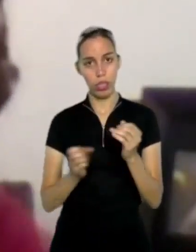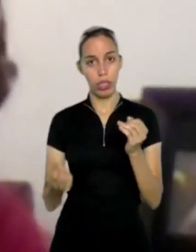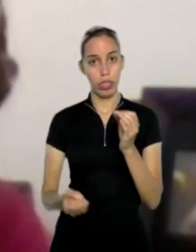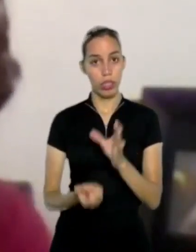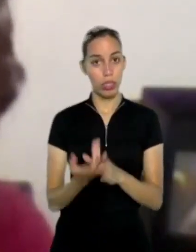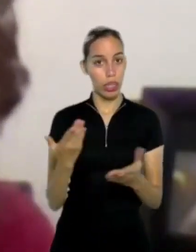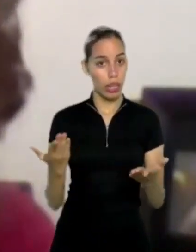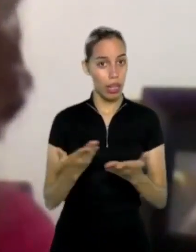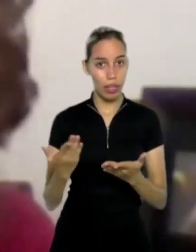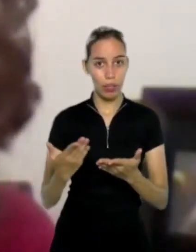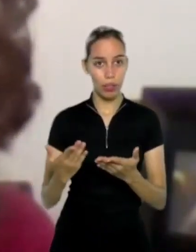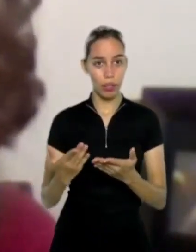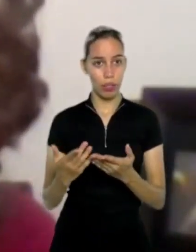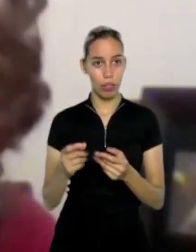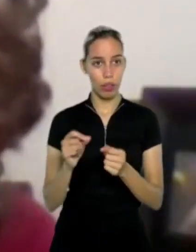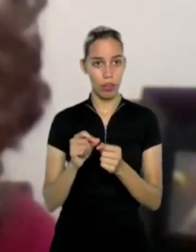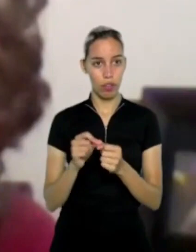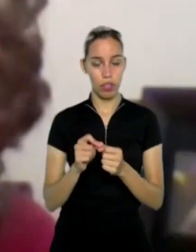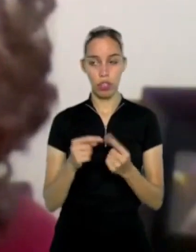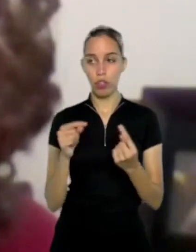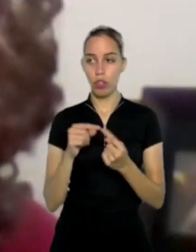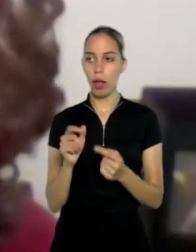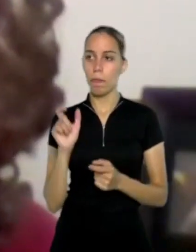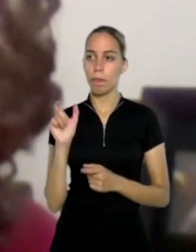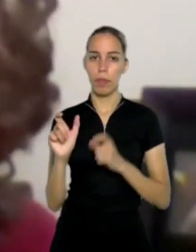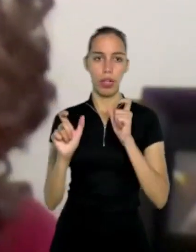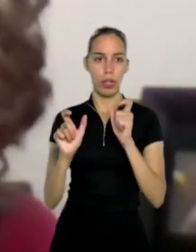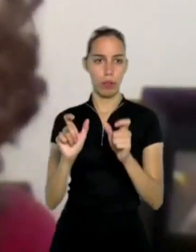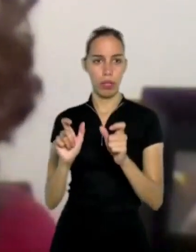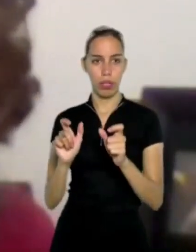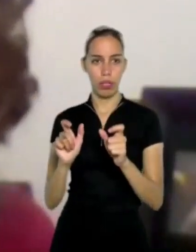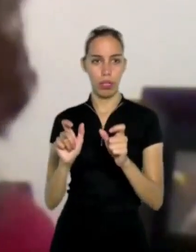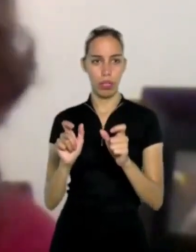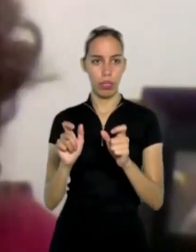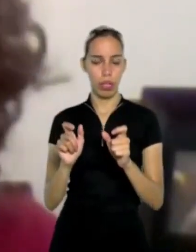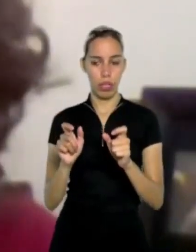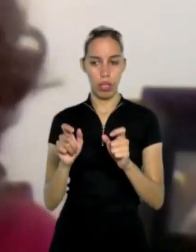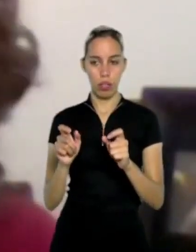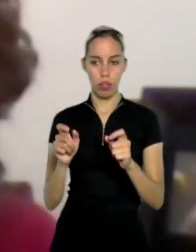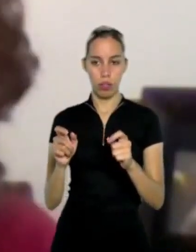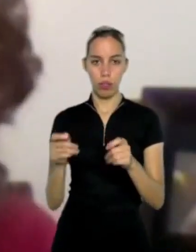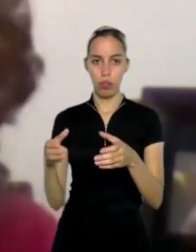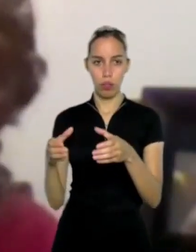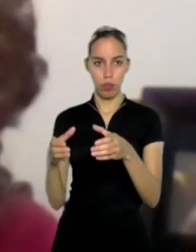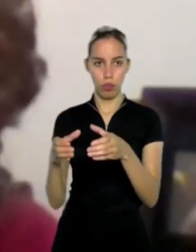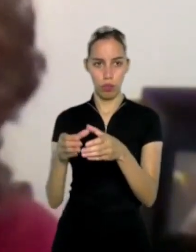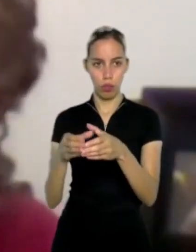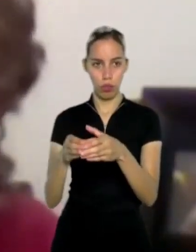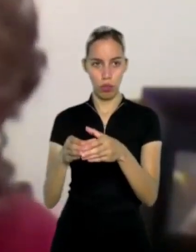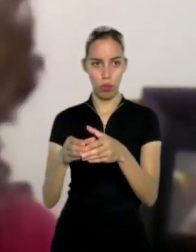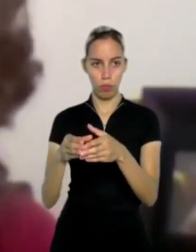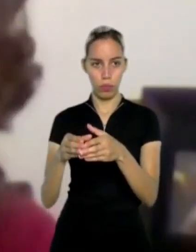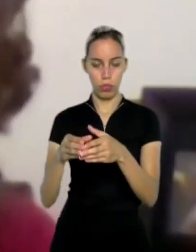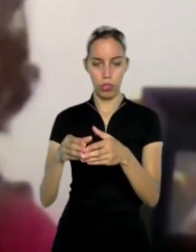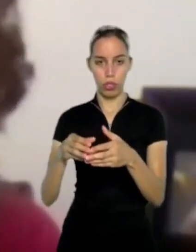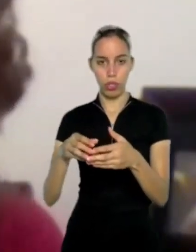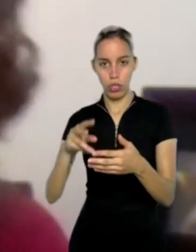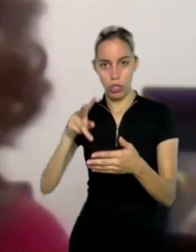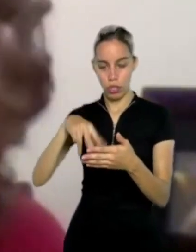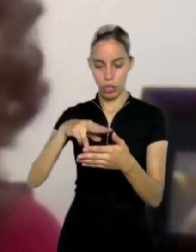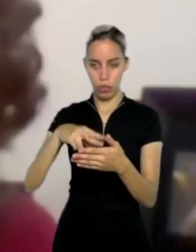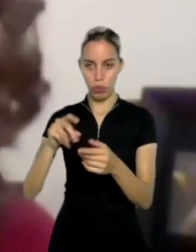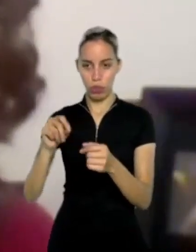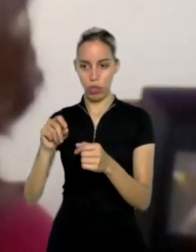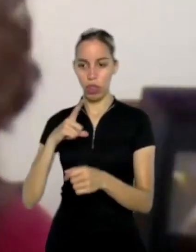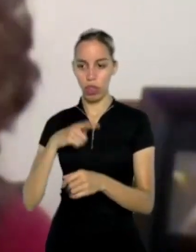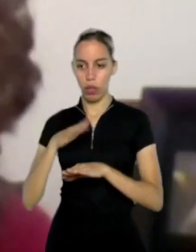com palavras que eu recebi do Clube de Leitura da Parábola. Vem um saquinho cheio de palavrinha, com